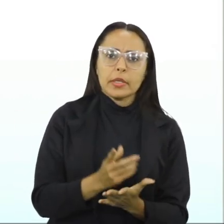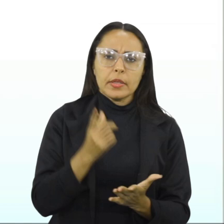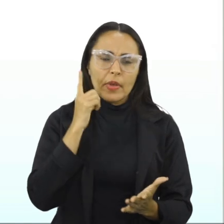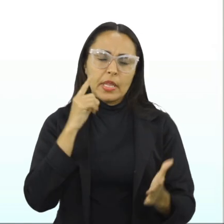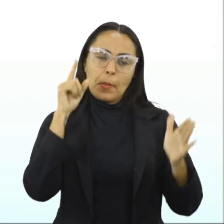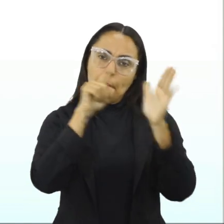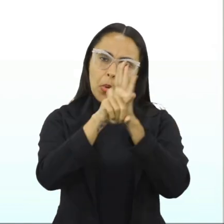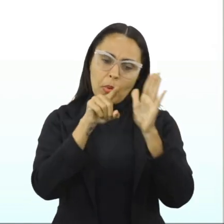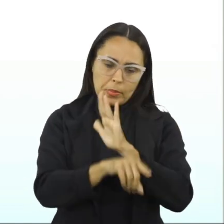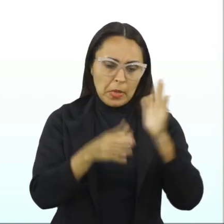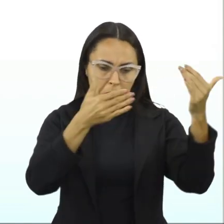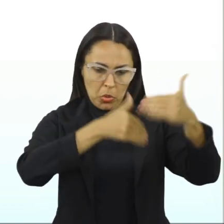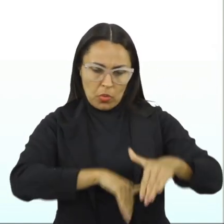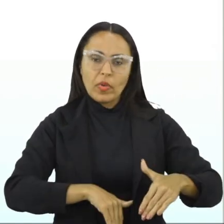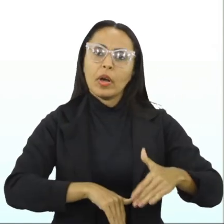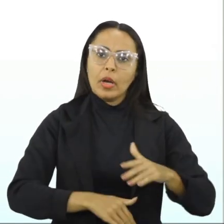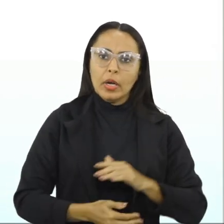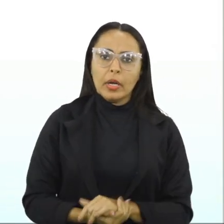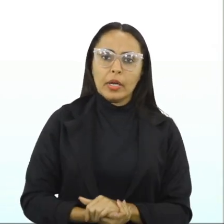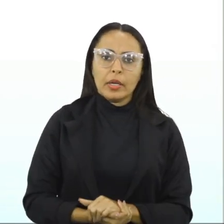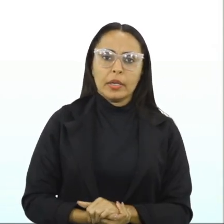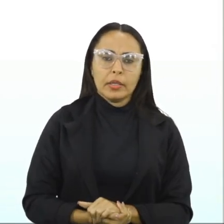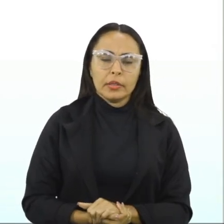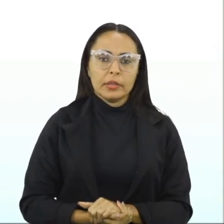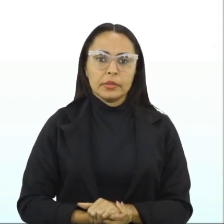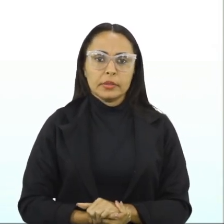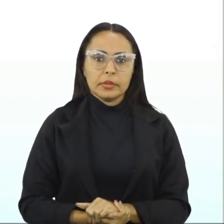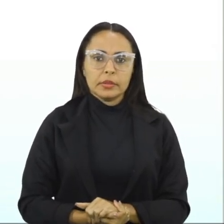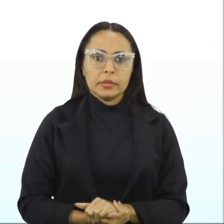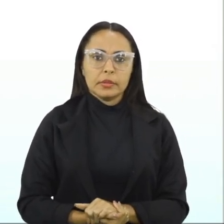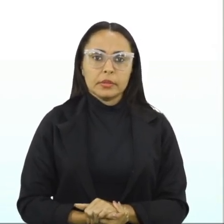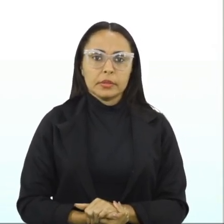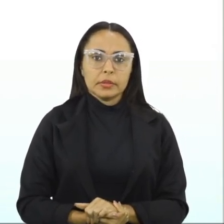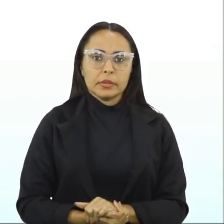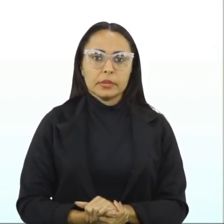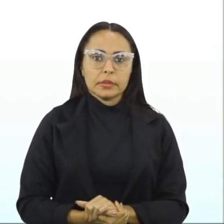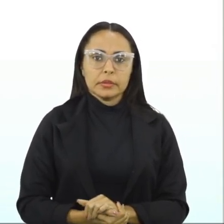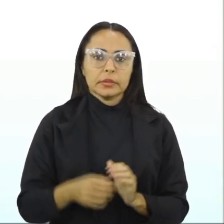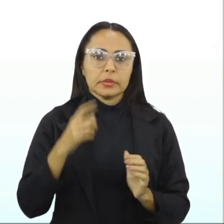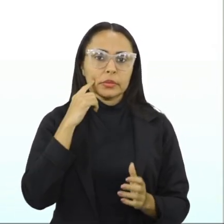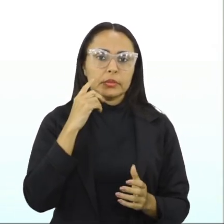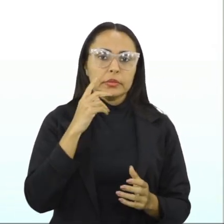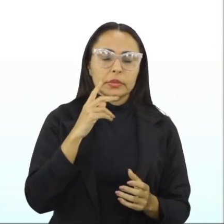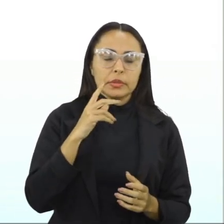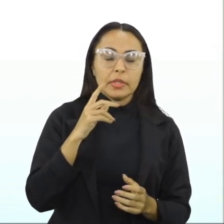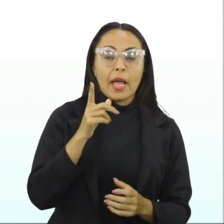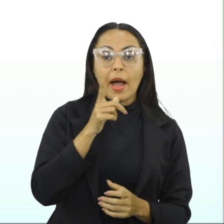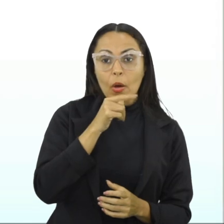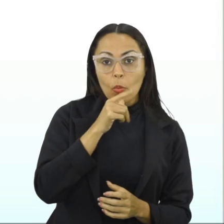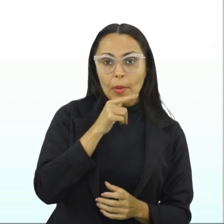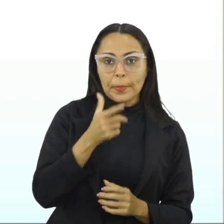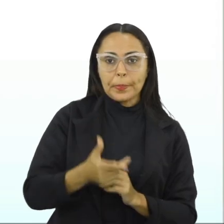vocês os compostos inorgânicos, é aqui que a gente sempre vai trabalhar com a água